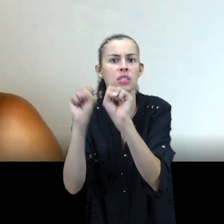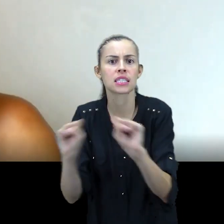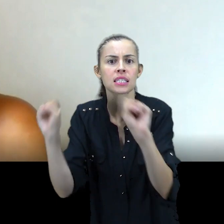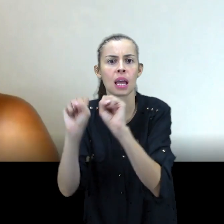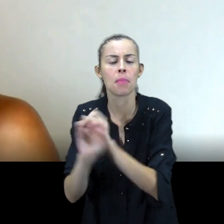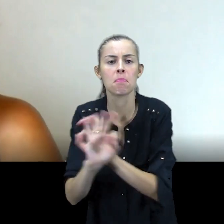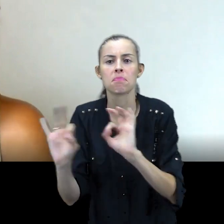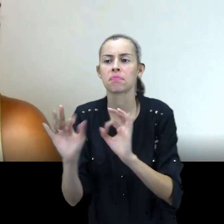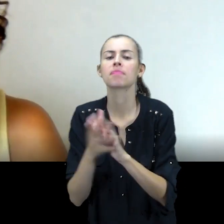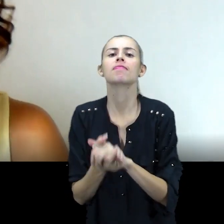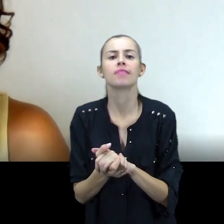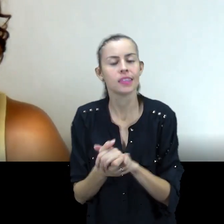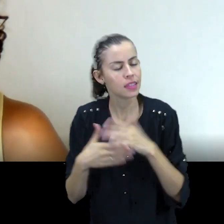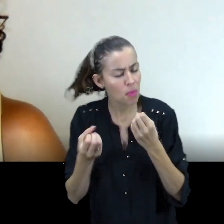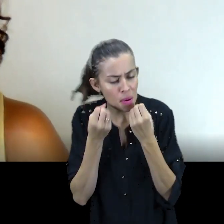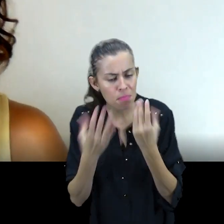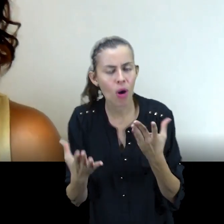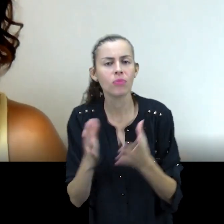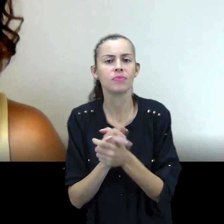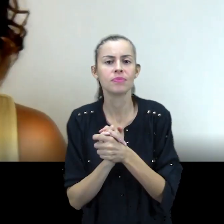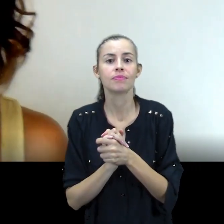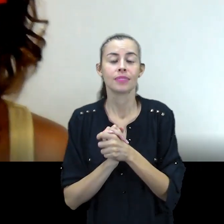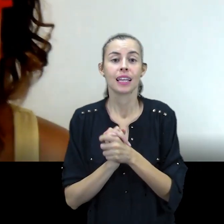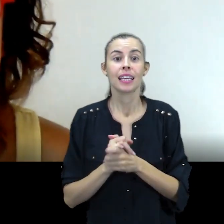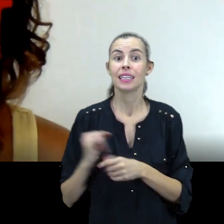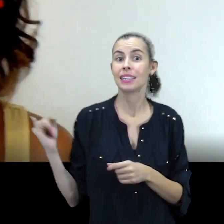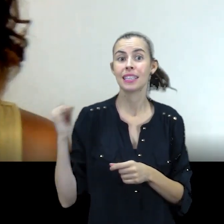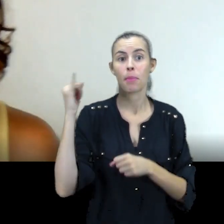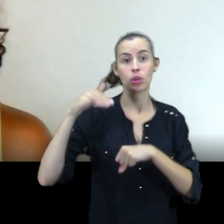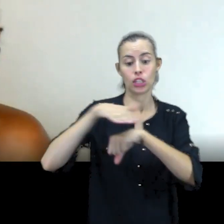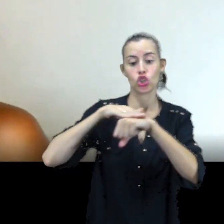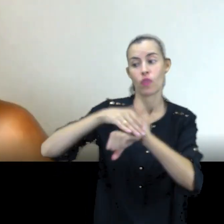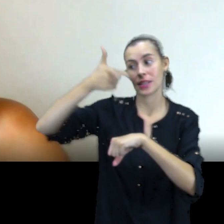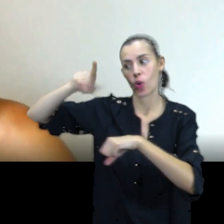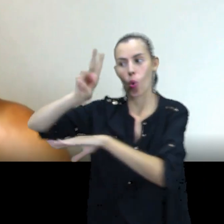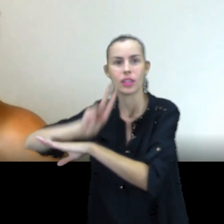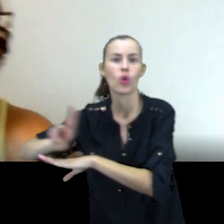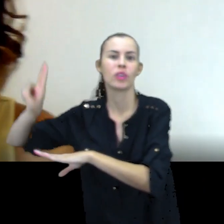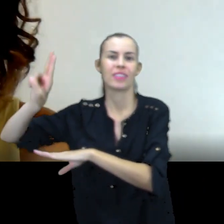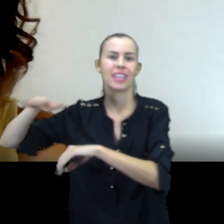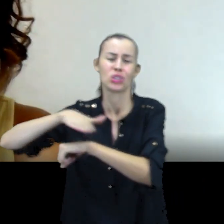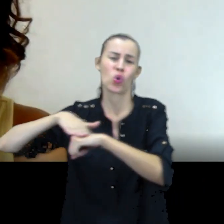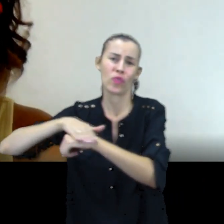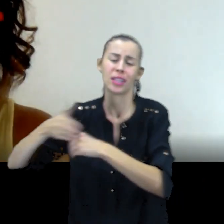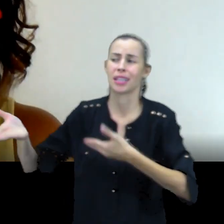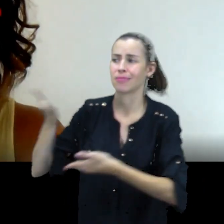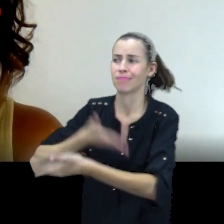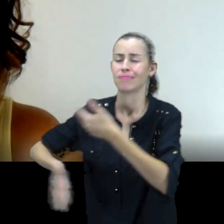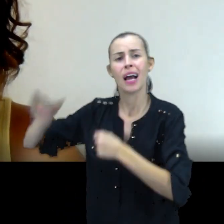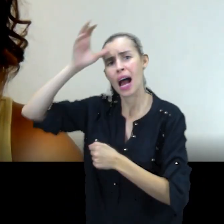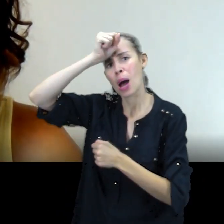conversas com outras federais que têm um processo diferente, com as outras estaduais daqui de São Paulo. Então, tem sido uma troca